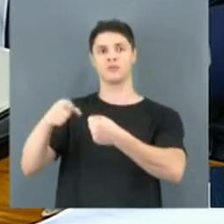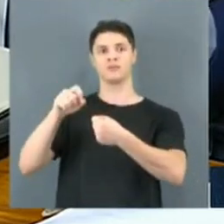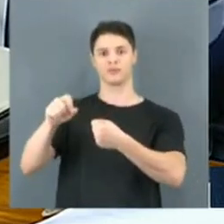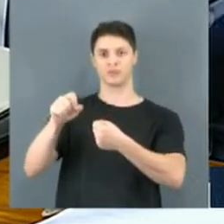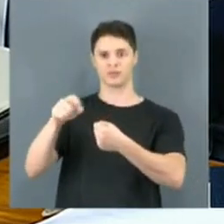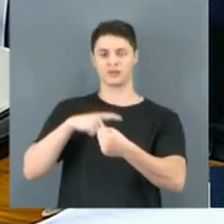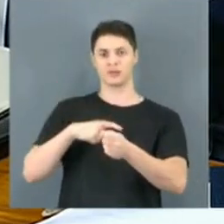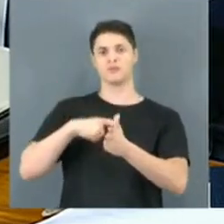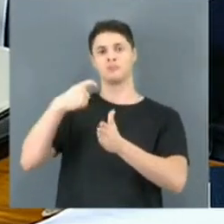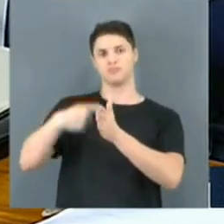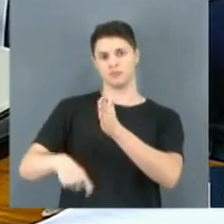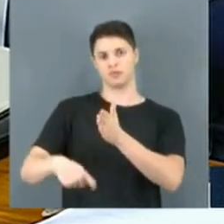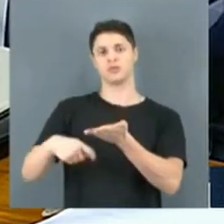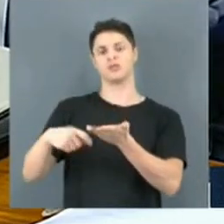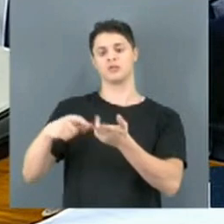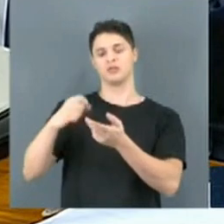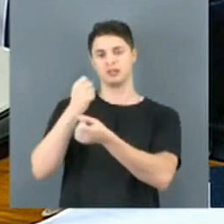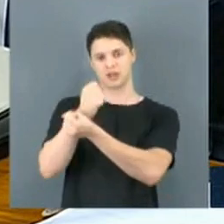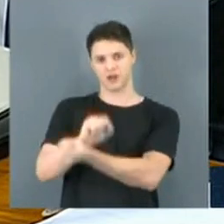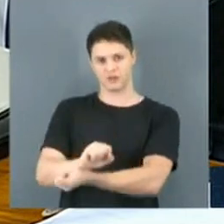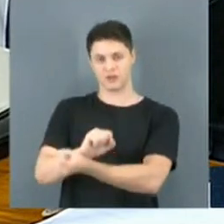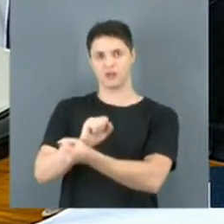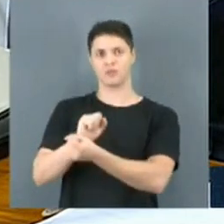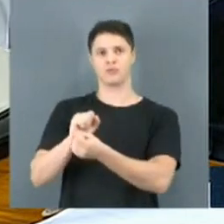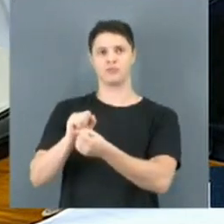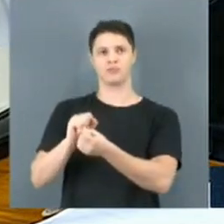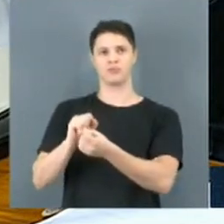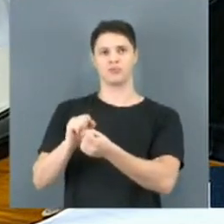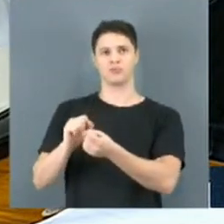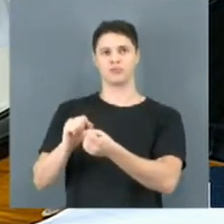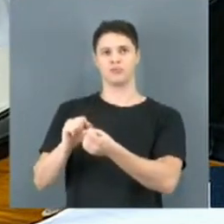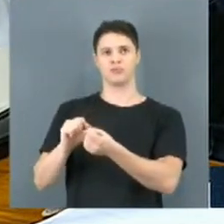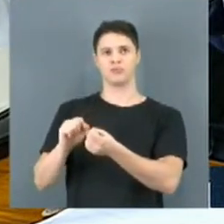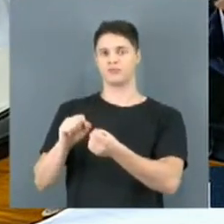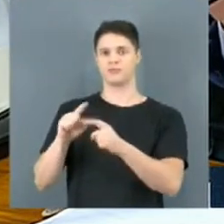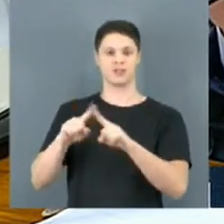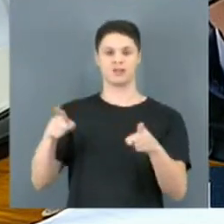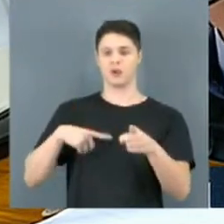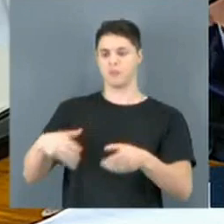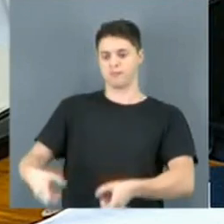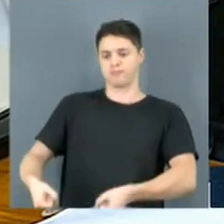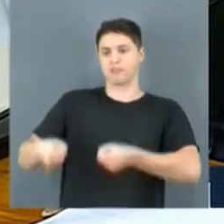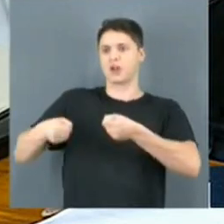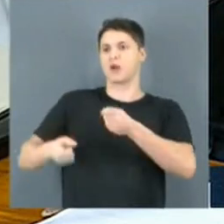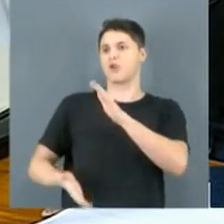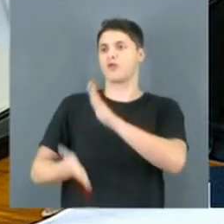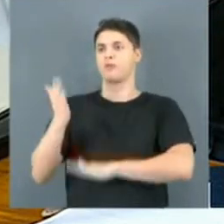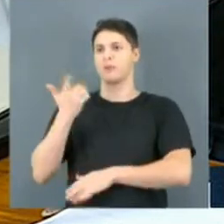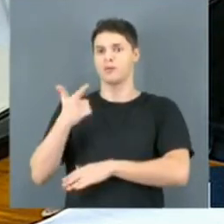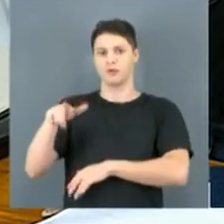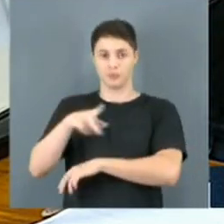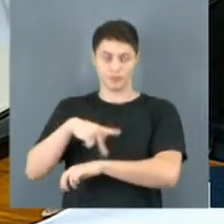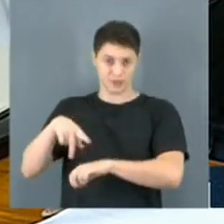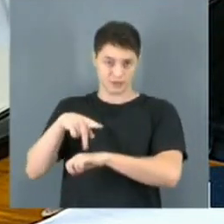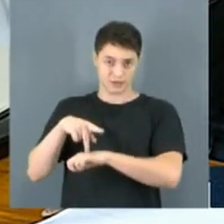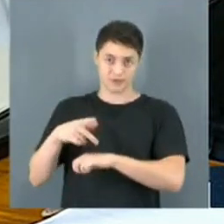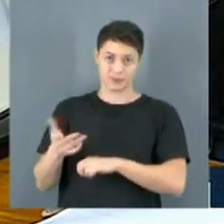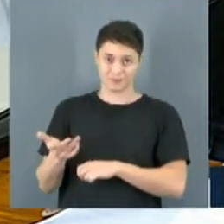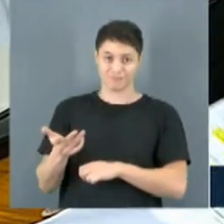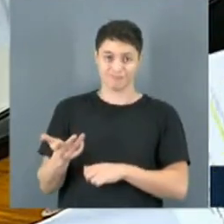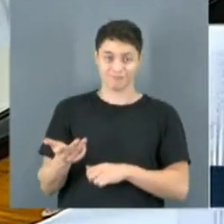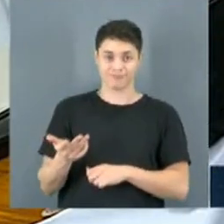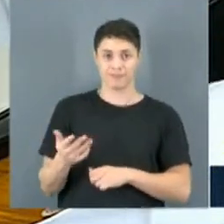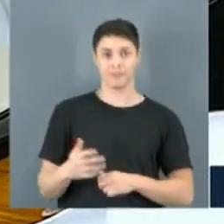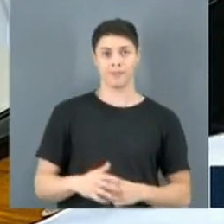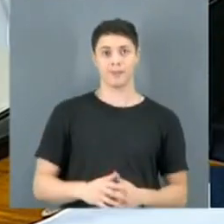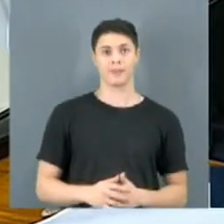tributação britânica, a escravidão, e em vez de pegar as malas e ir para um país mais desenvolvido, que foi a decisão que eu tomei.